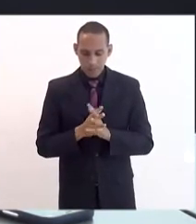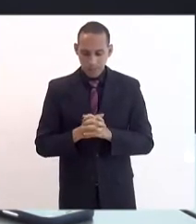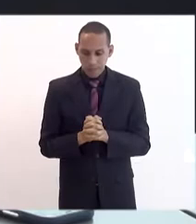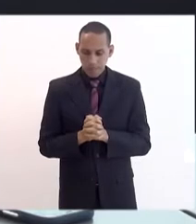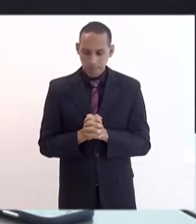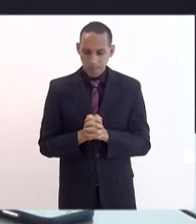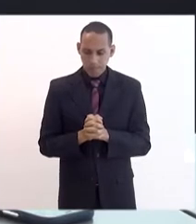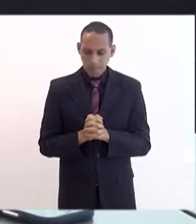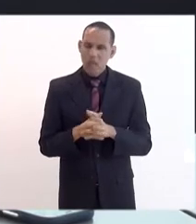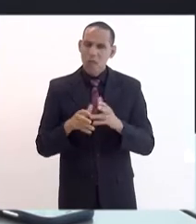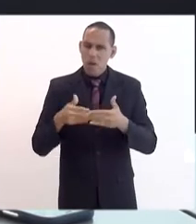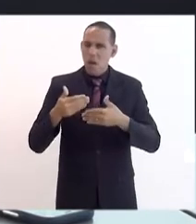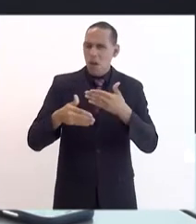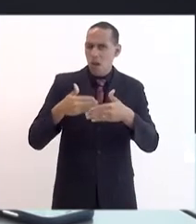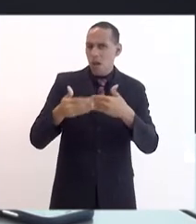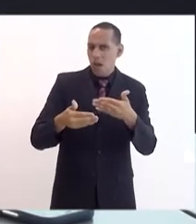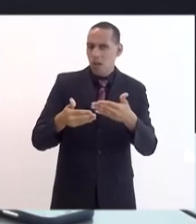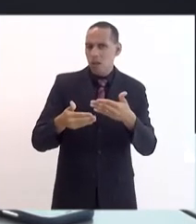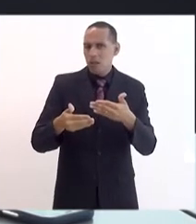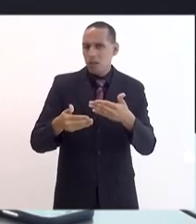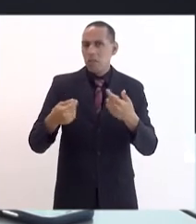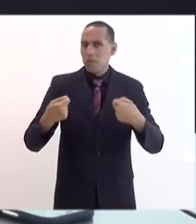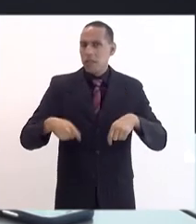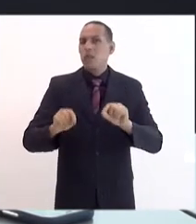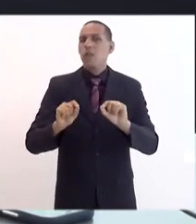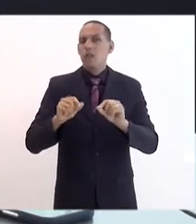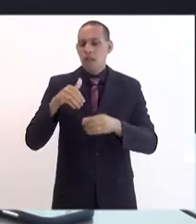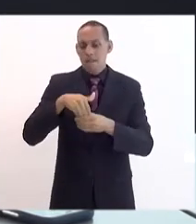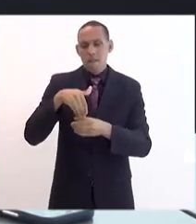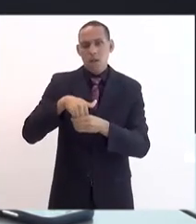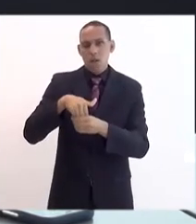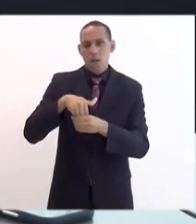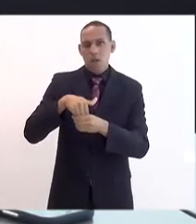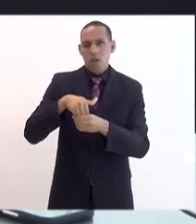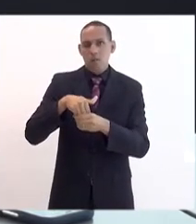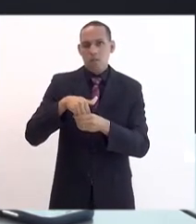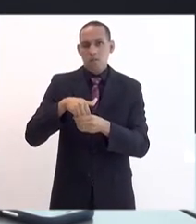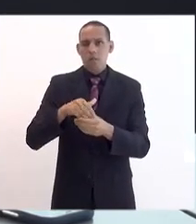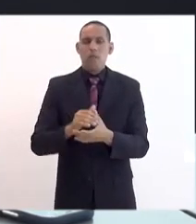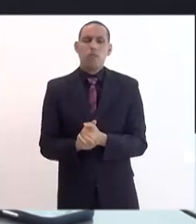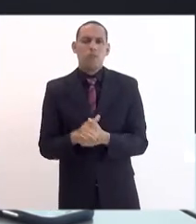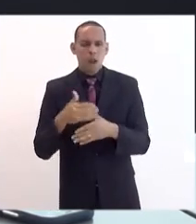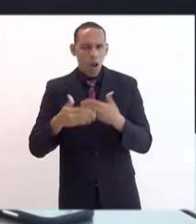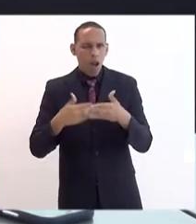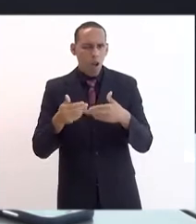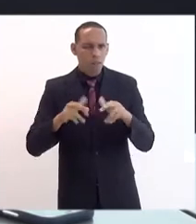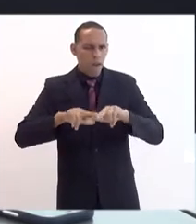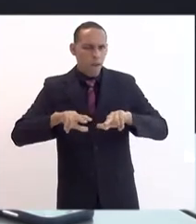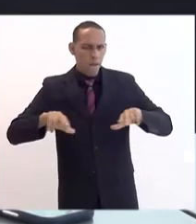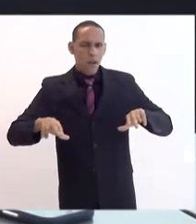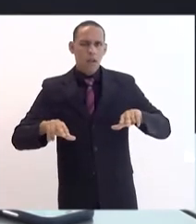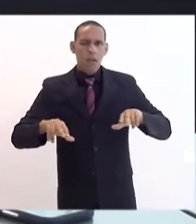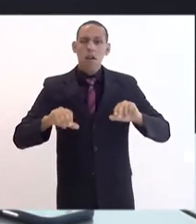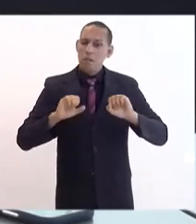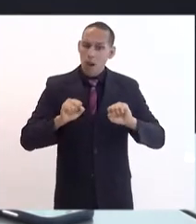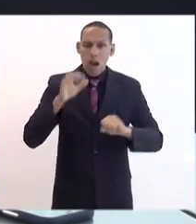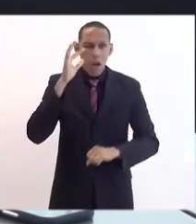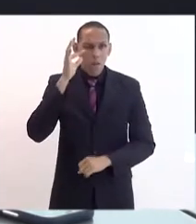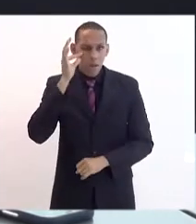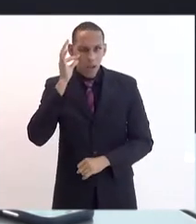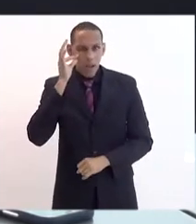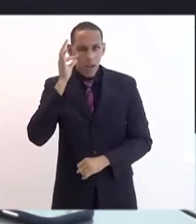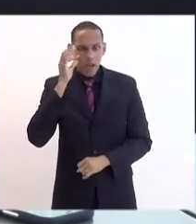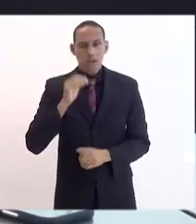que processo tem que ser votado, processos. Pode ser